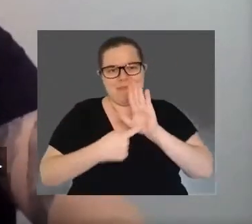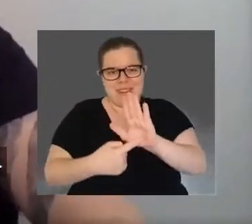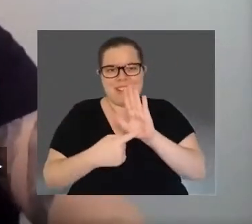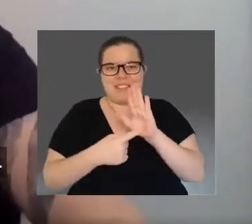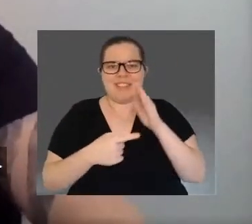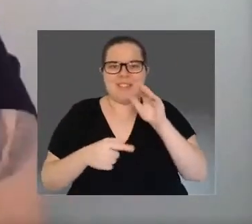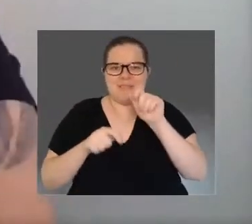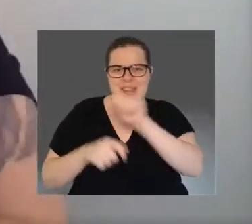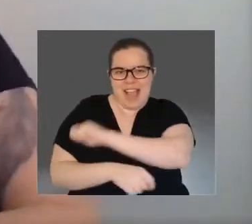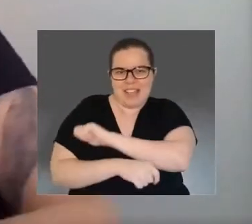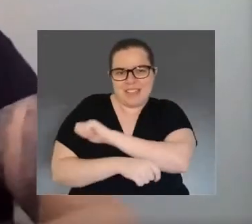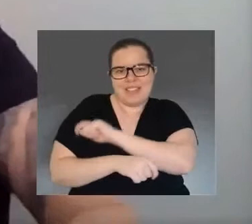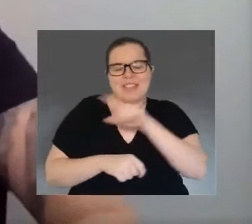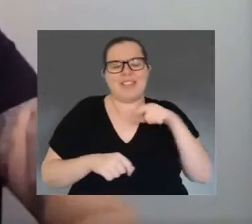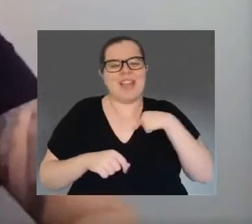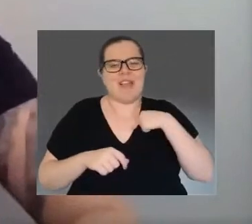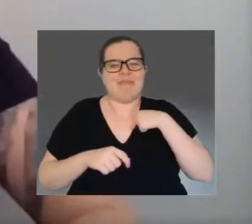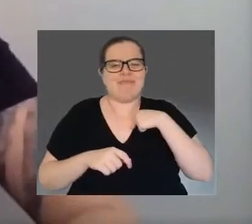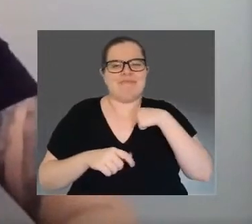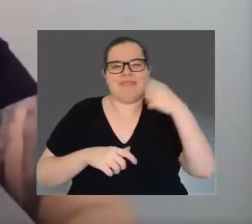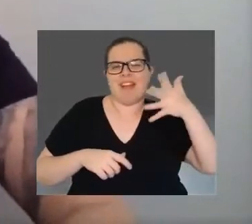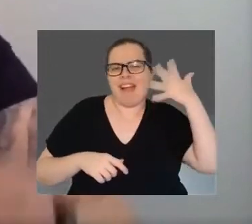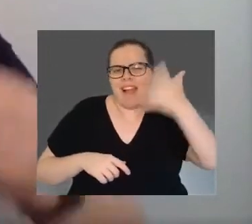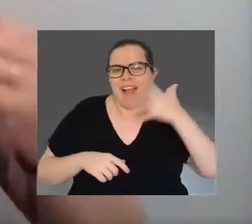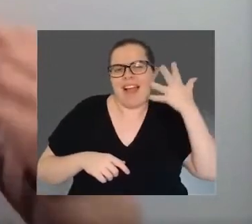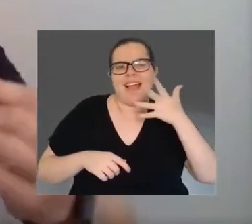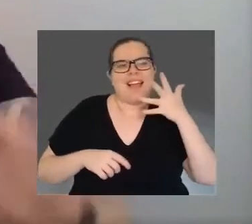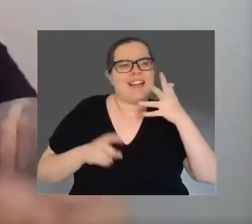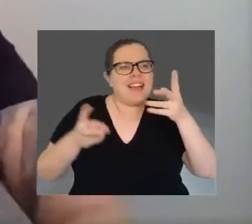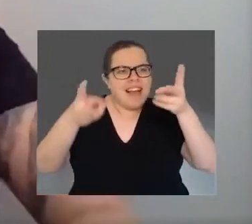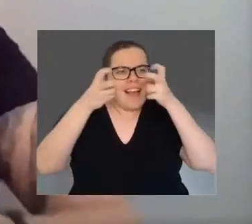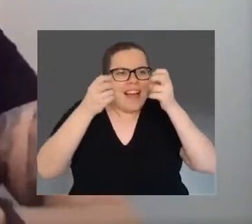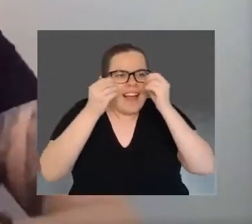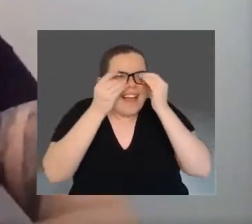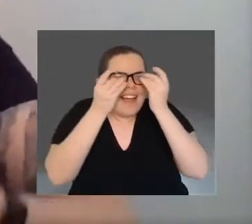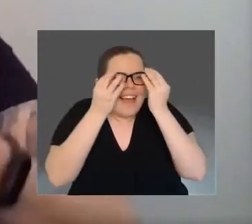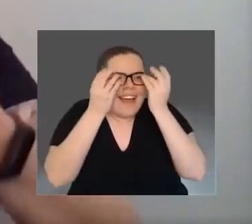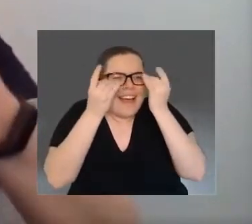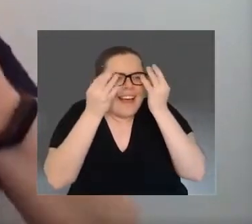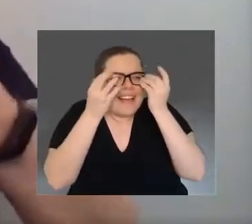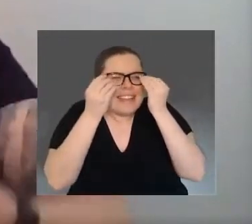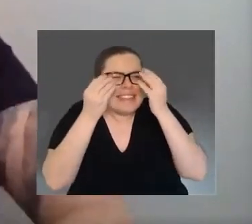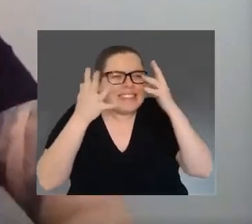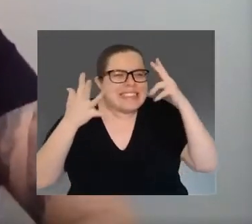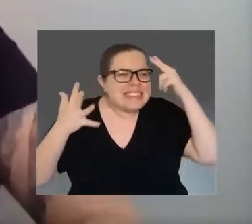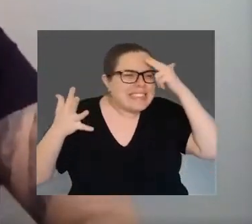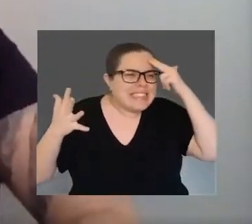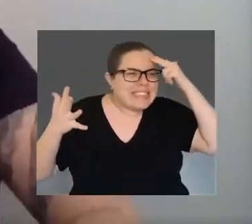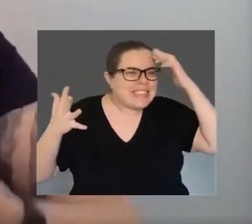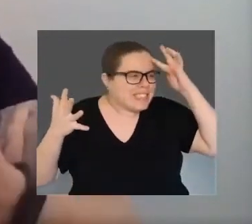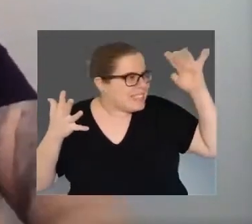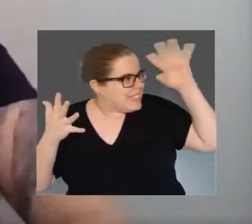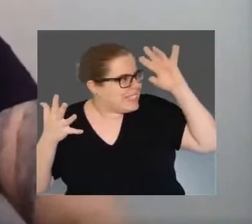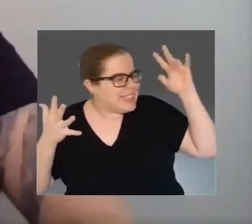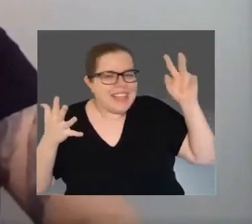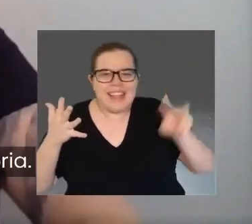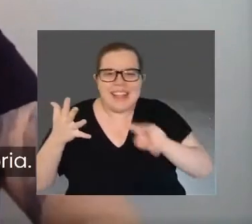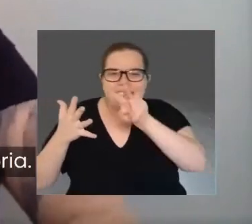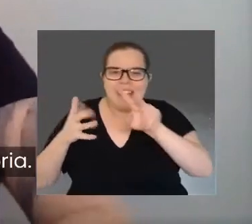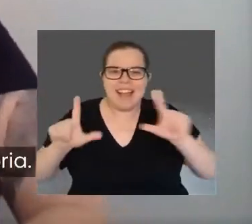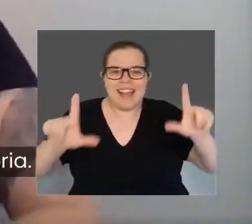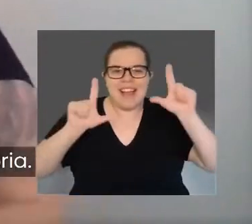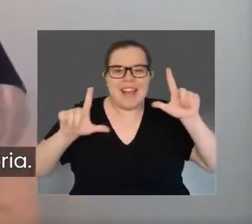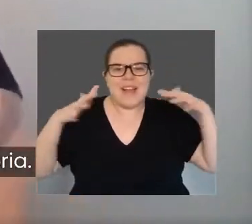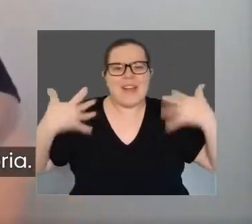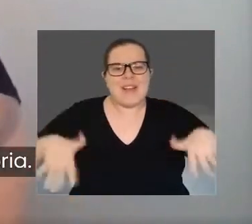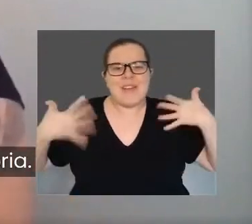para as alunas. E enquanto eu falava, a gente reparava nos olhinhos cheios de sonhos, olhando para a tela